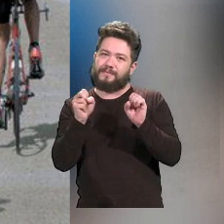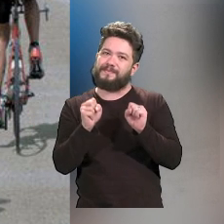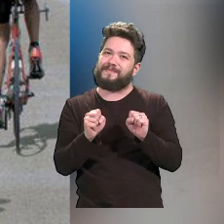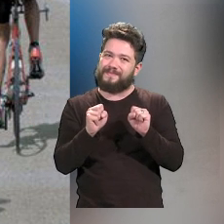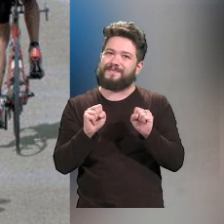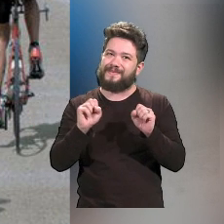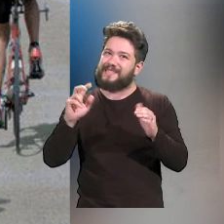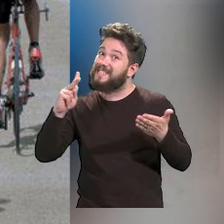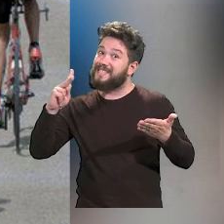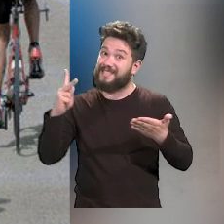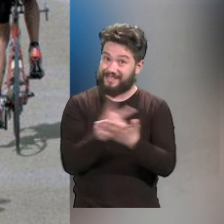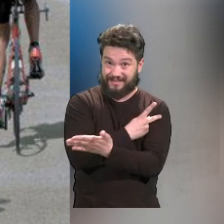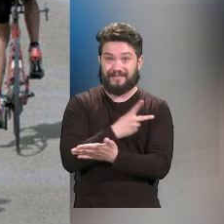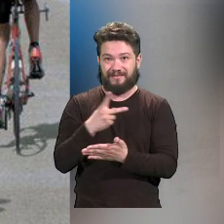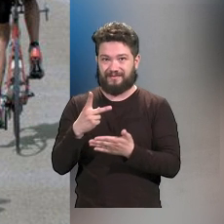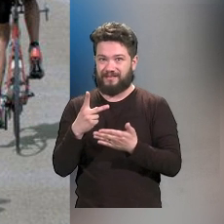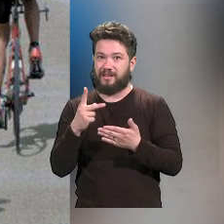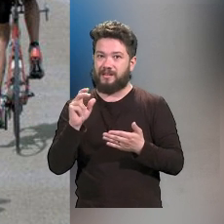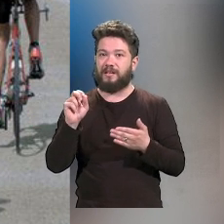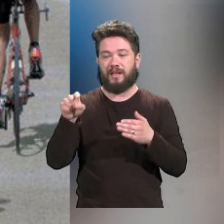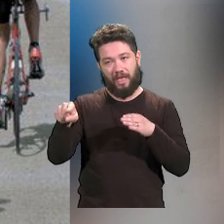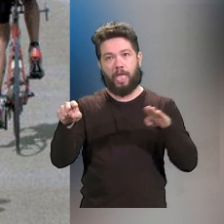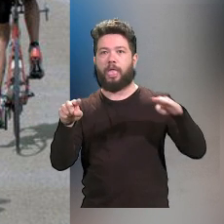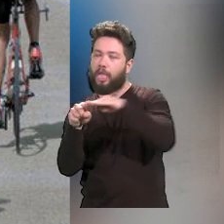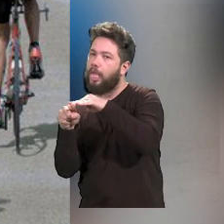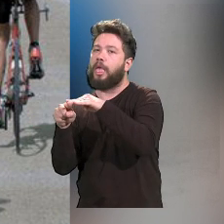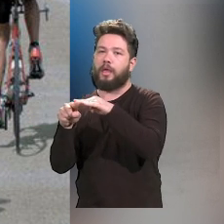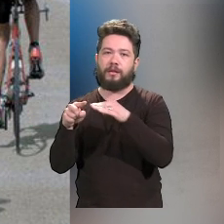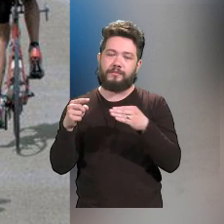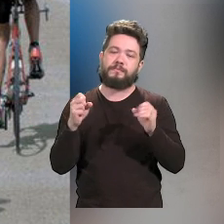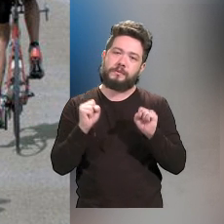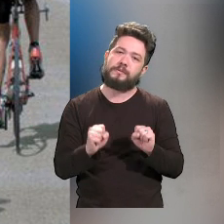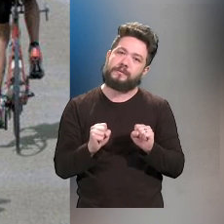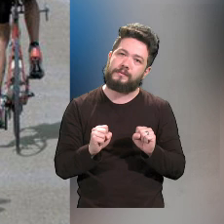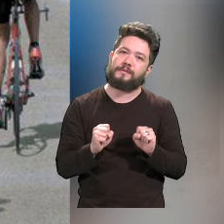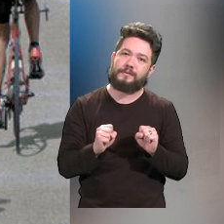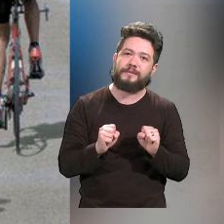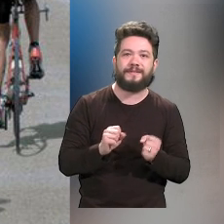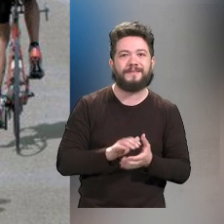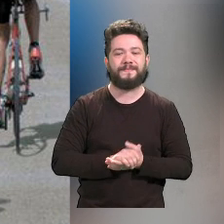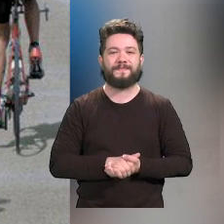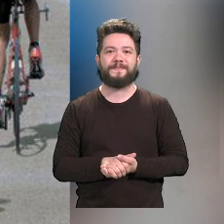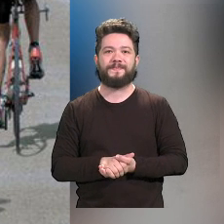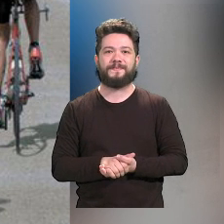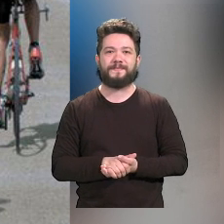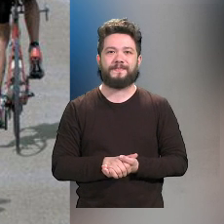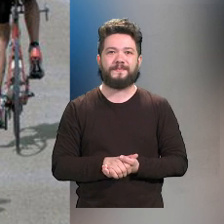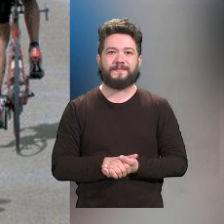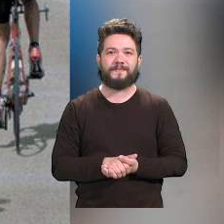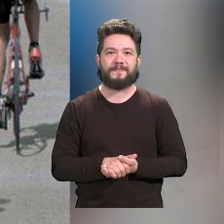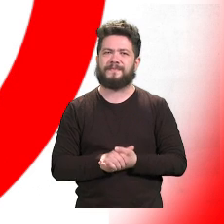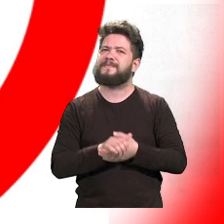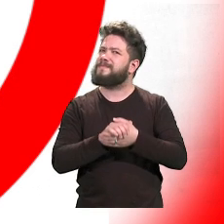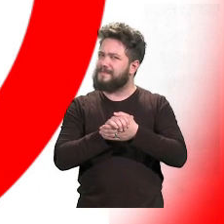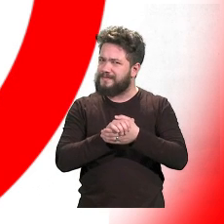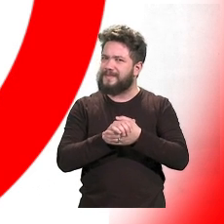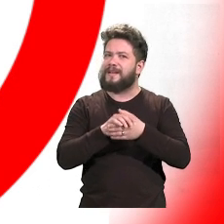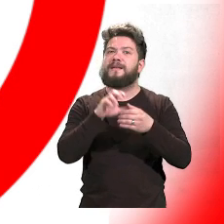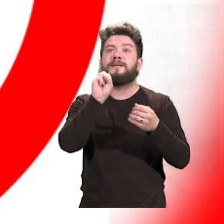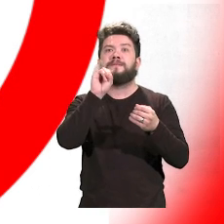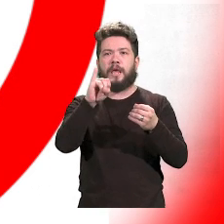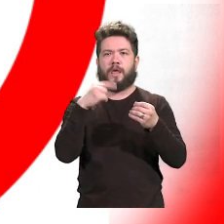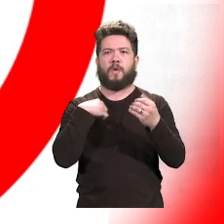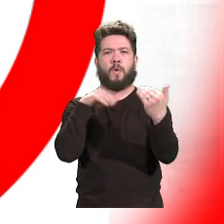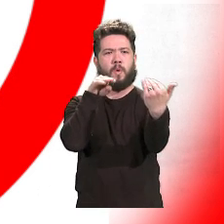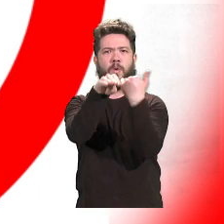o ciclista, que cairá na pista. Isso poderá acarretar um atropelamento. E andar na